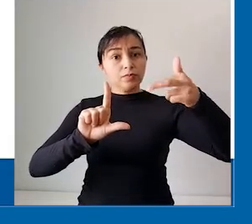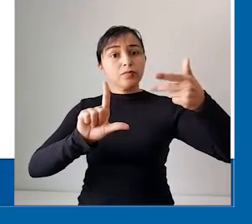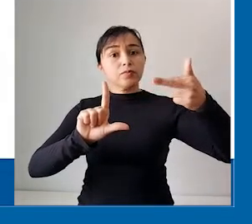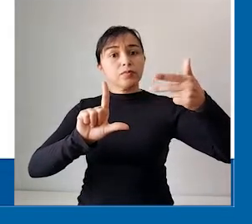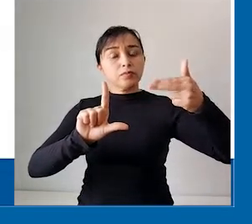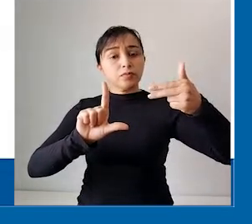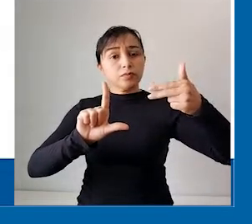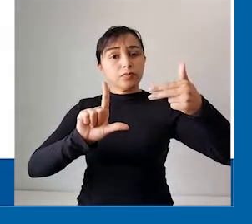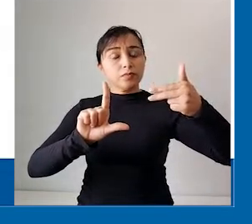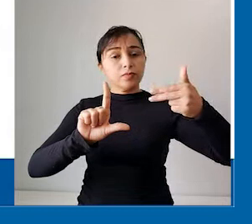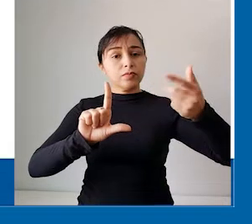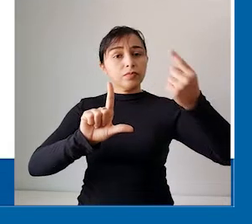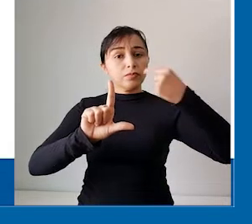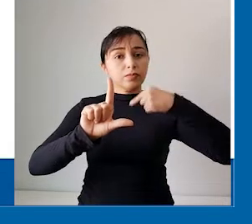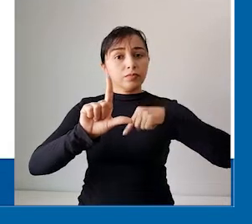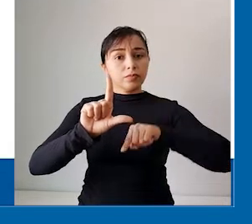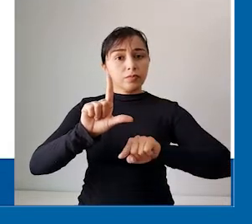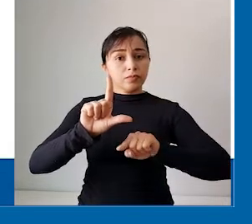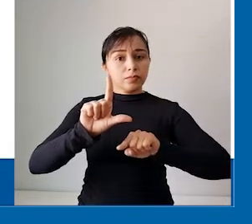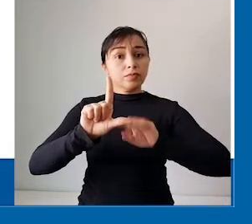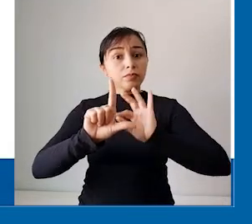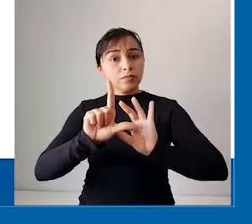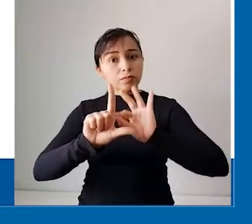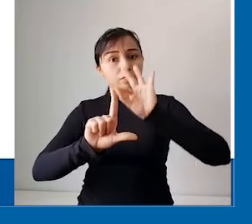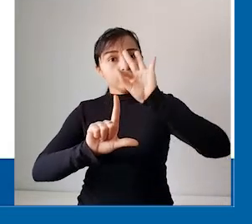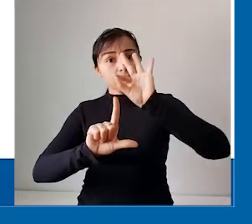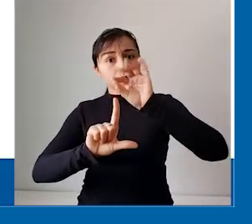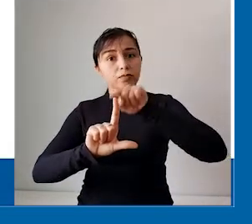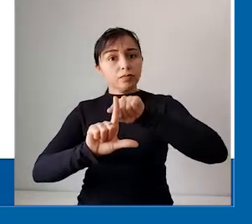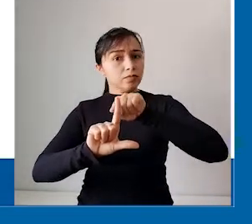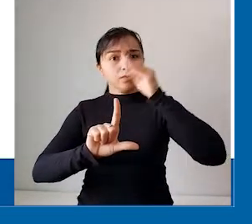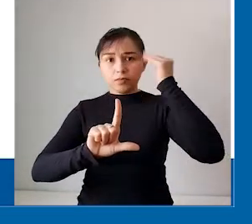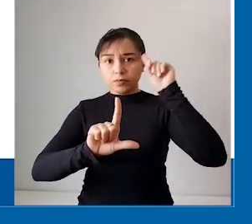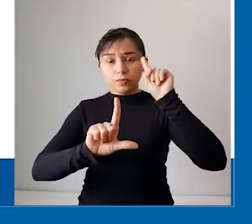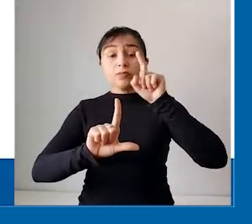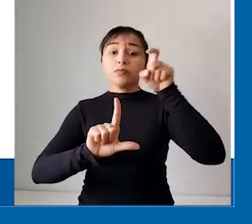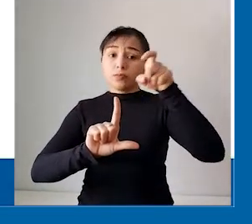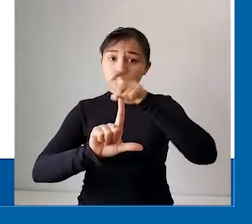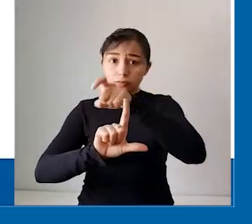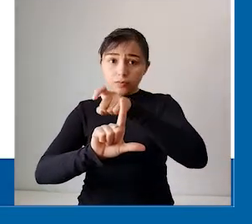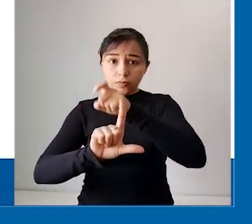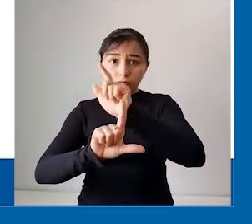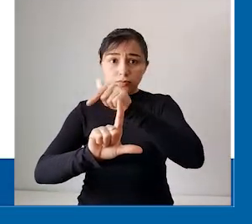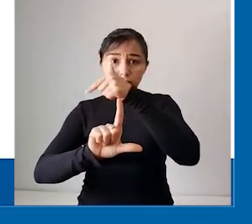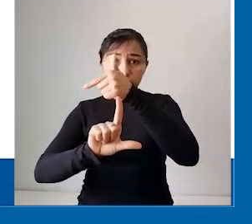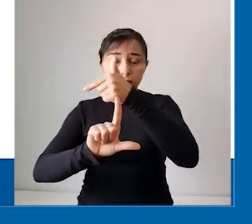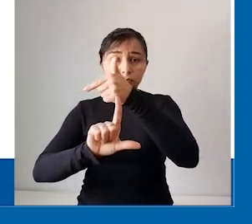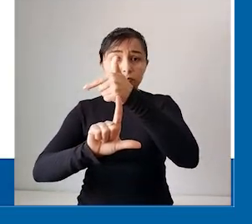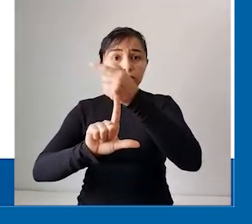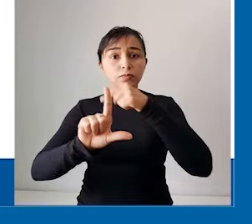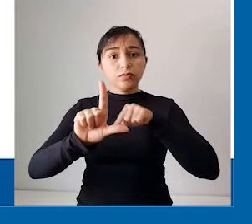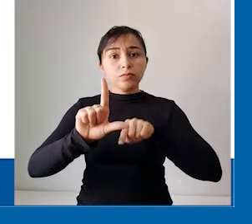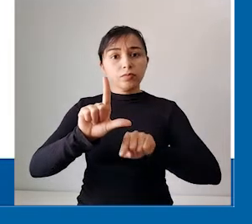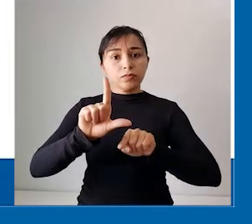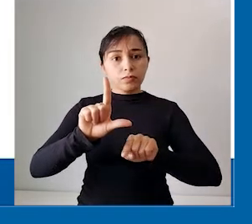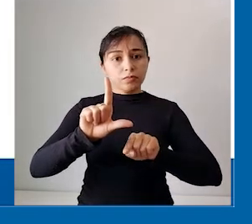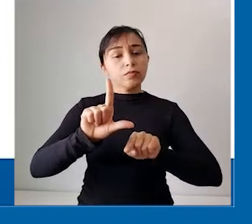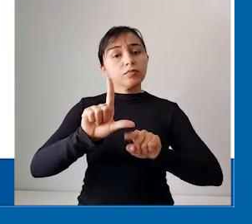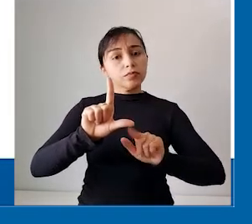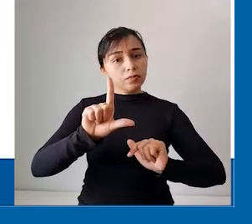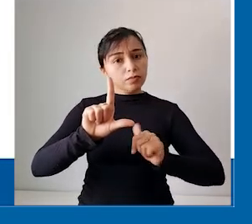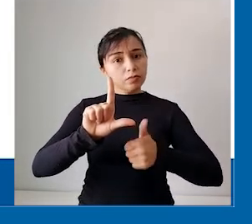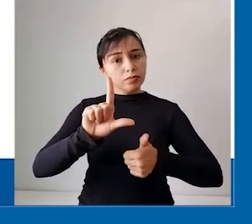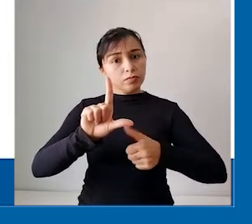ser igual a cateto, que é a altura, x ao quadrado, mais essa partezinha aqui, que é o outro